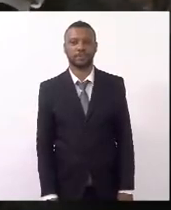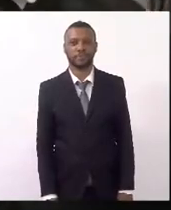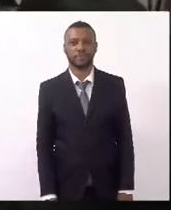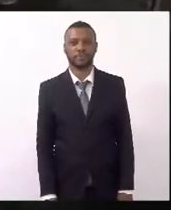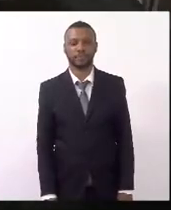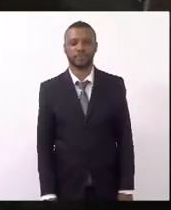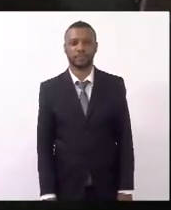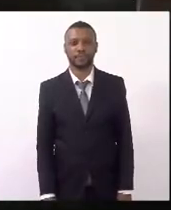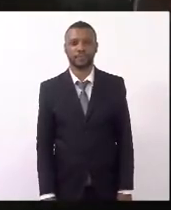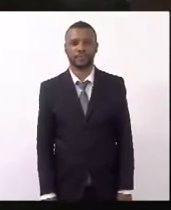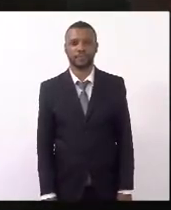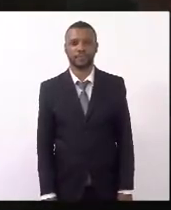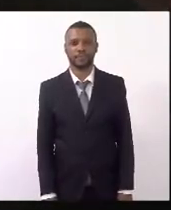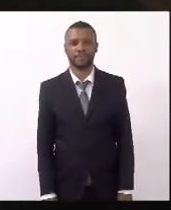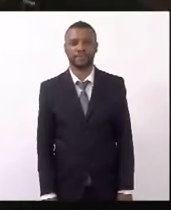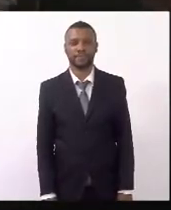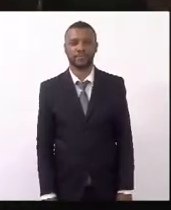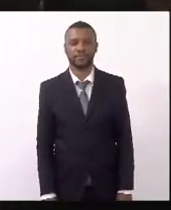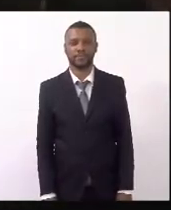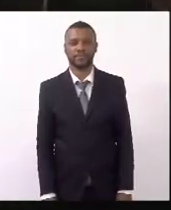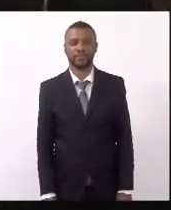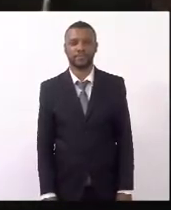E aí